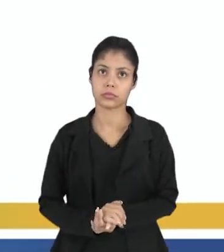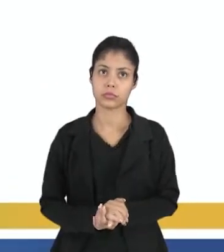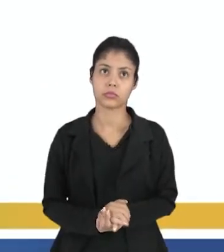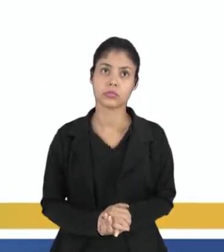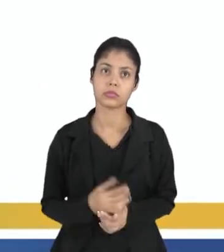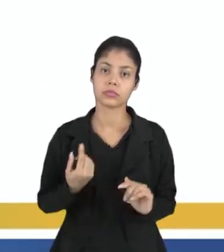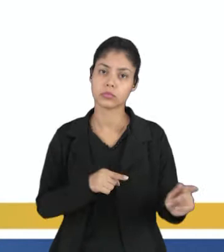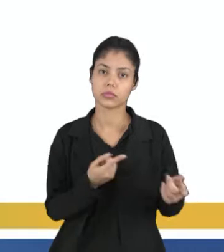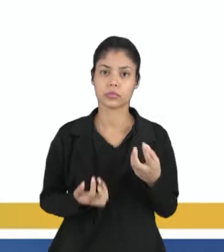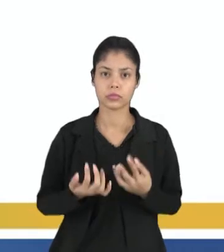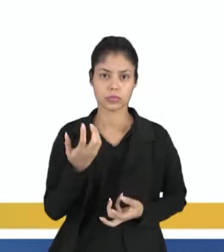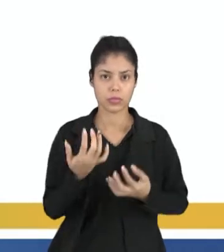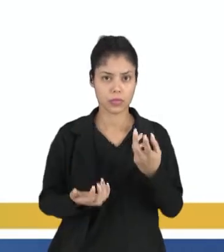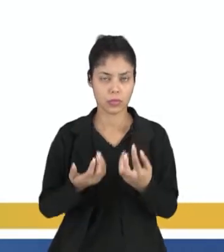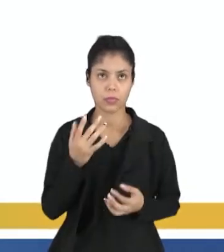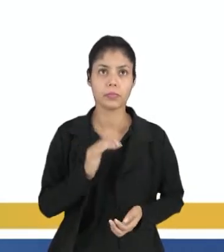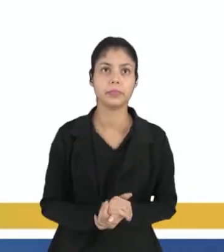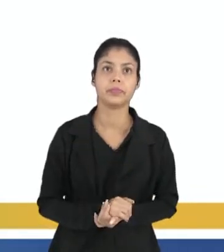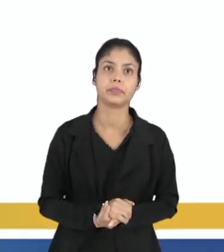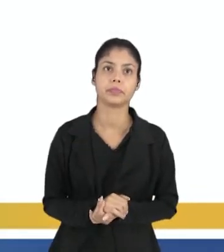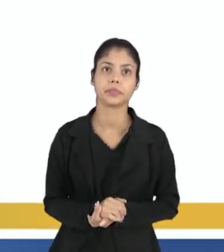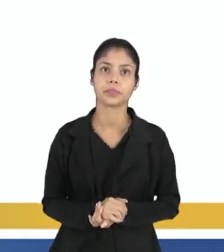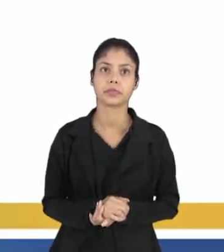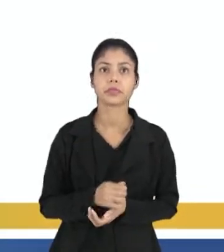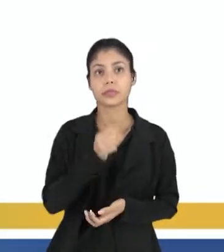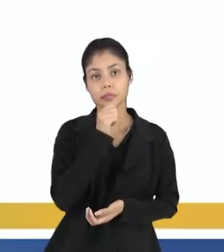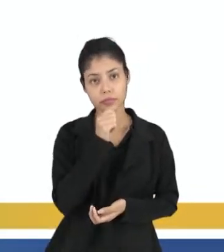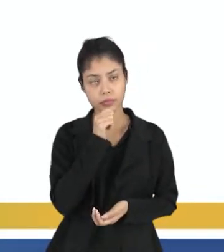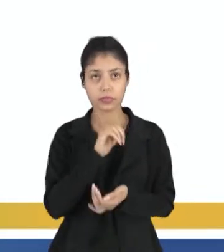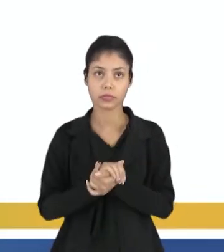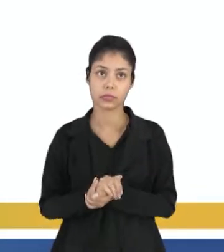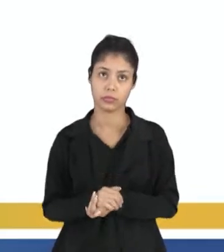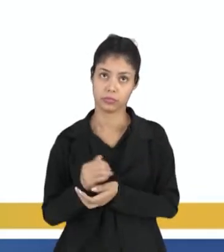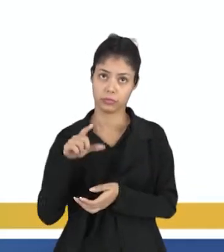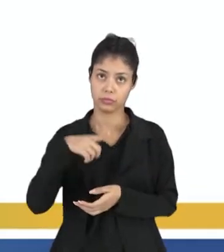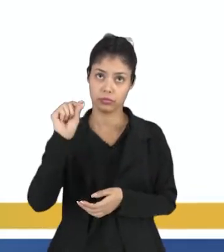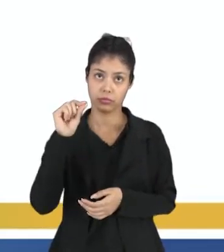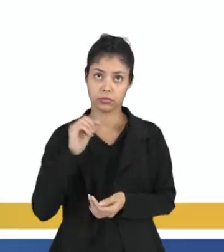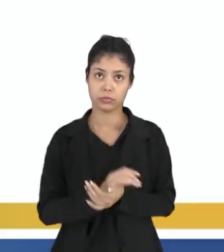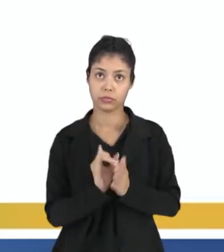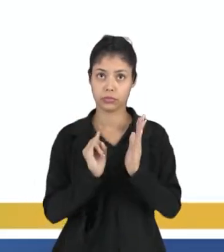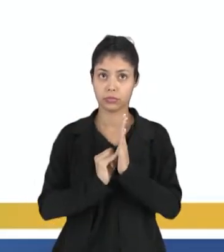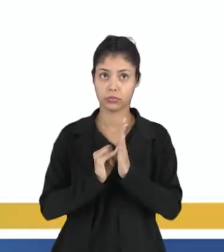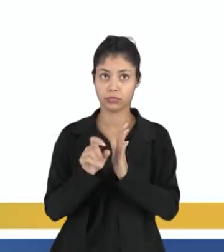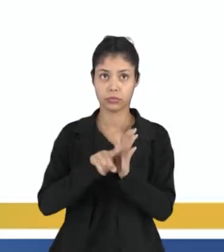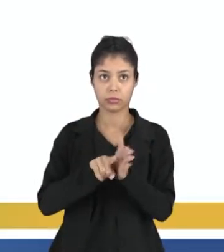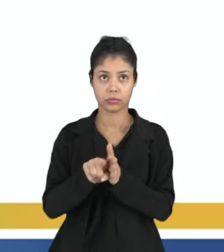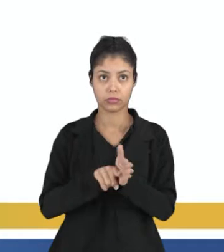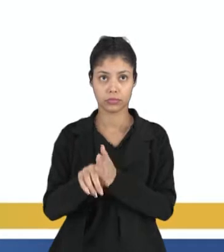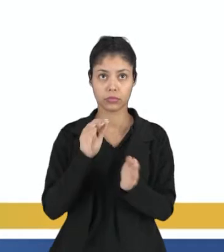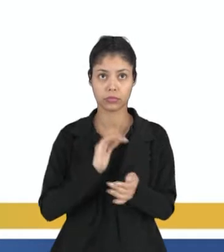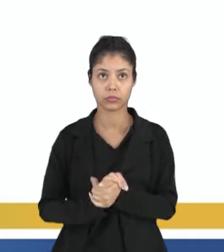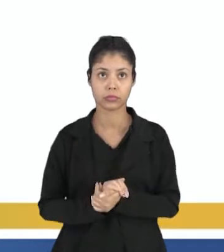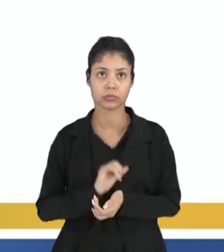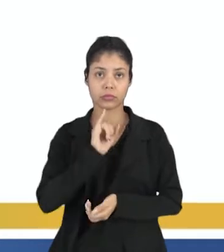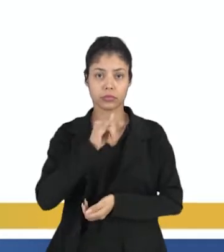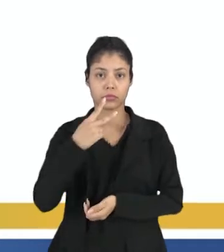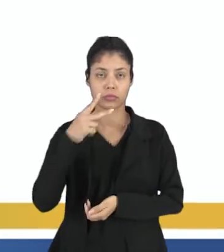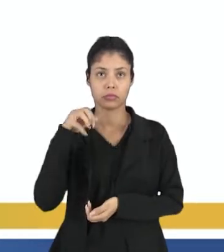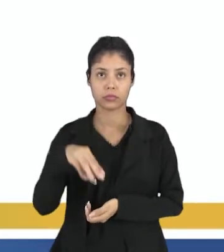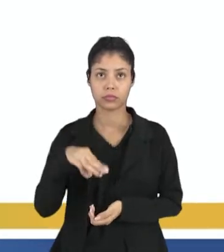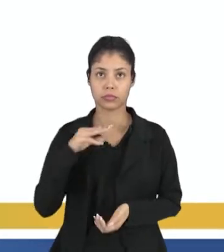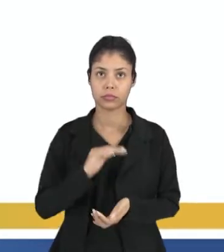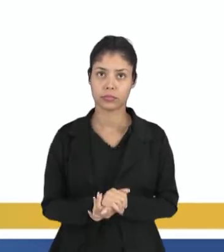Paulo, está sob risco de queimada. O alerta é de um levantamento do Instituto de Pesquisa Ambiental